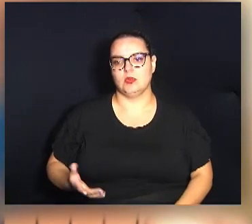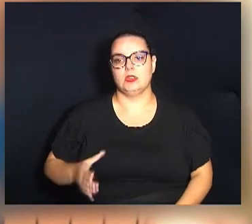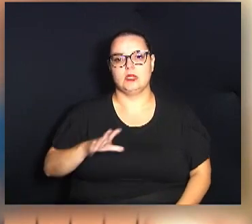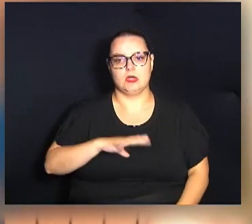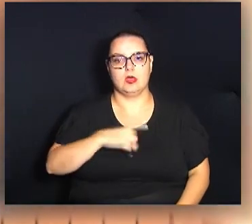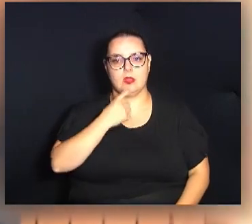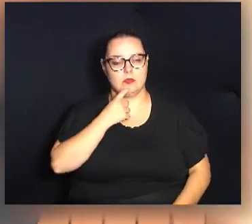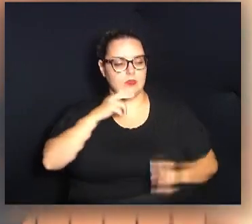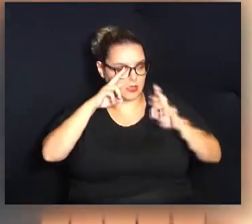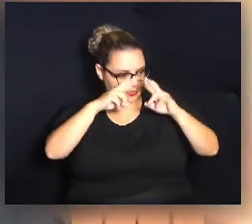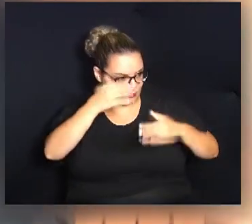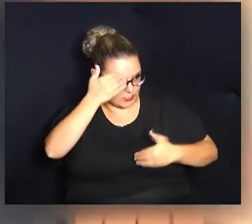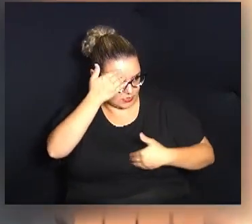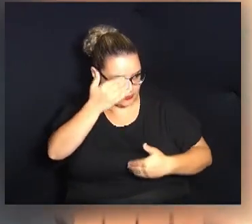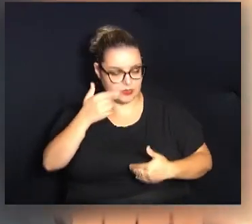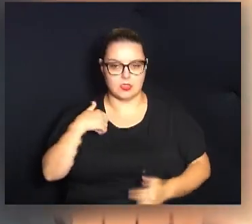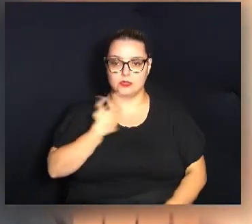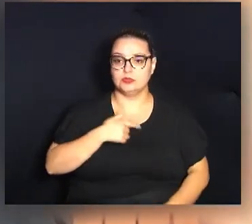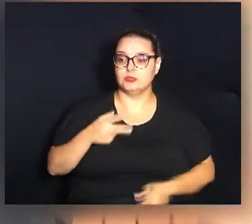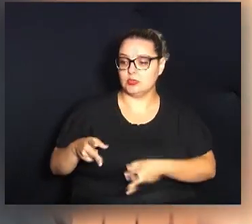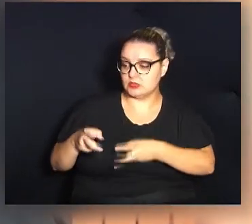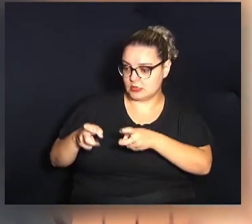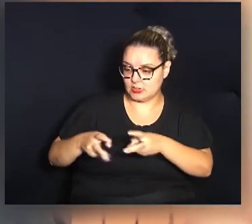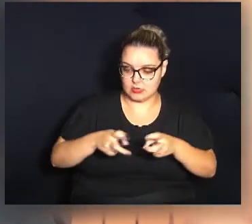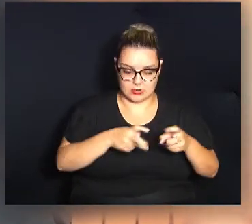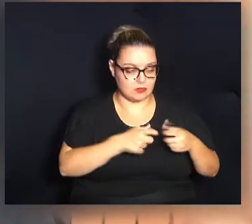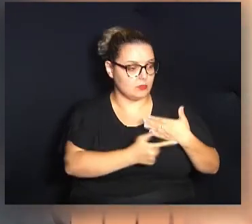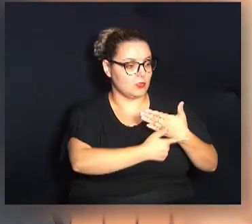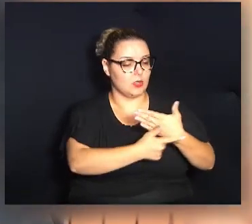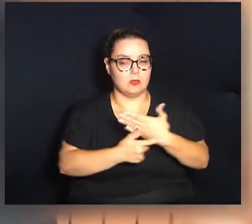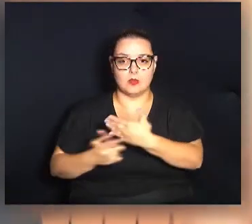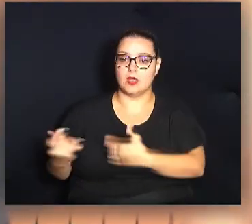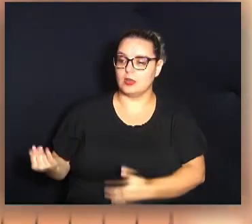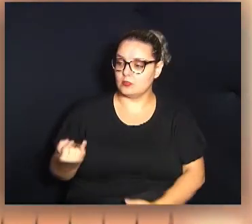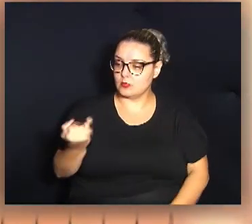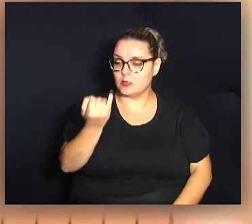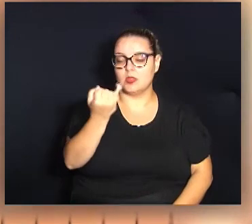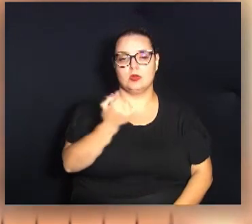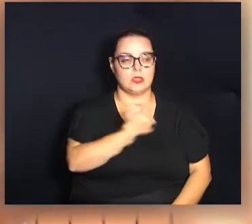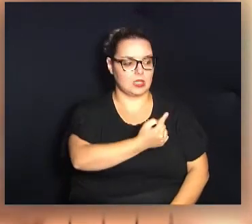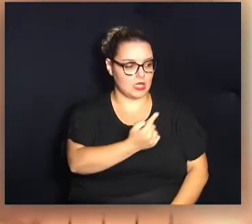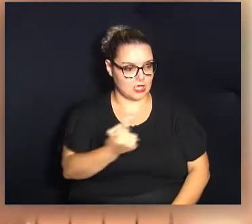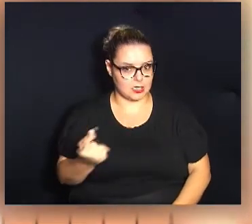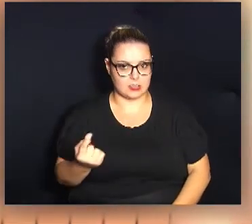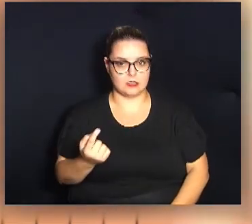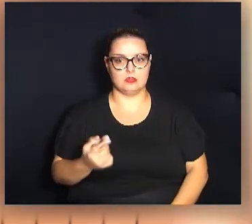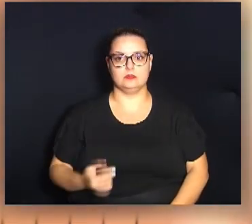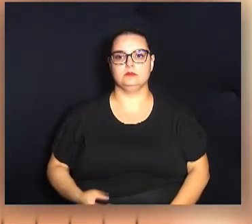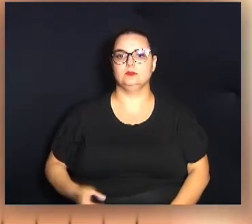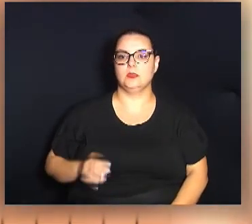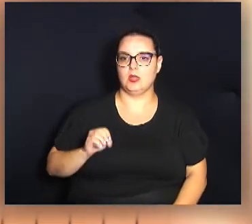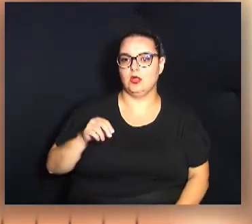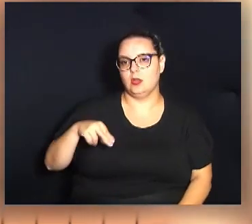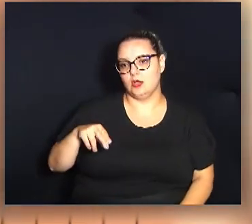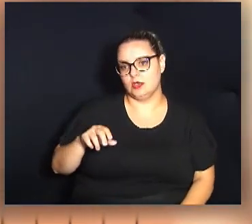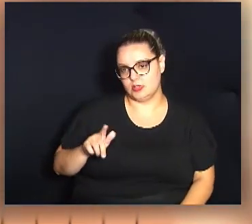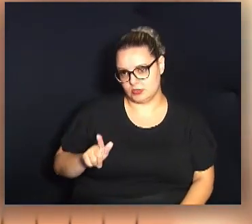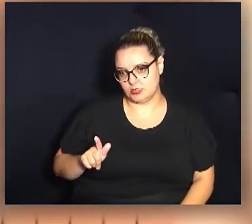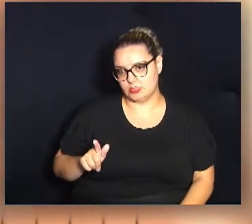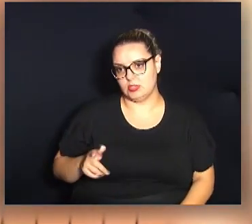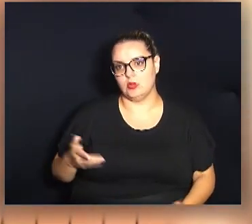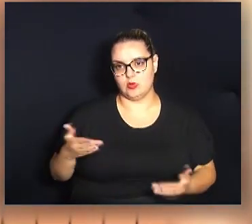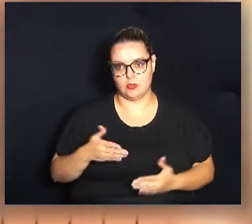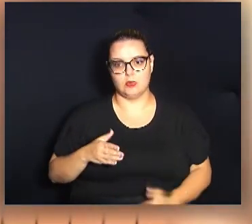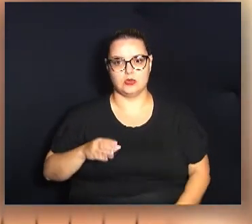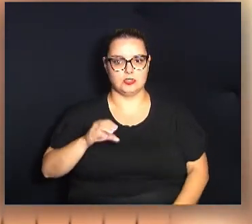respeito e gratidão. Nós reconhecemos o papel, a importância, a missão das ONGs antigas, hoje as organizações